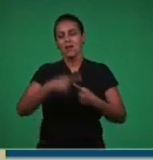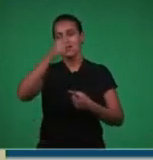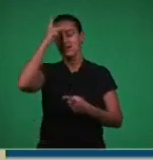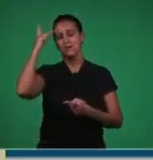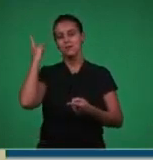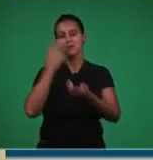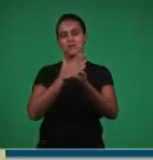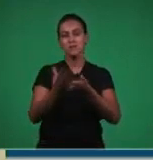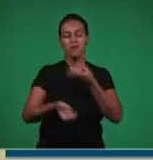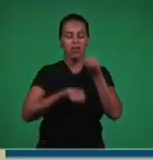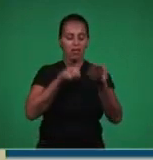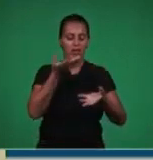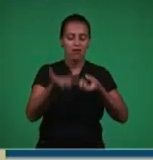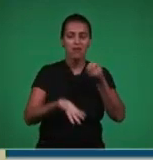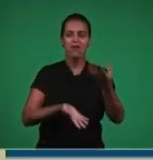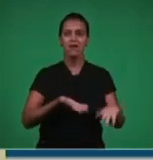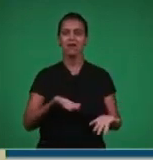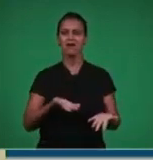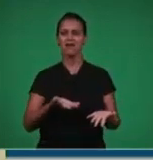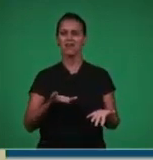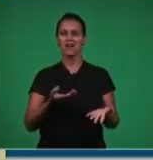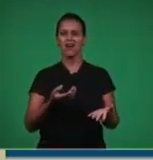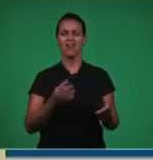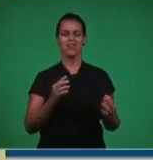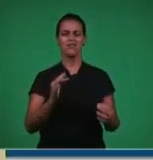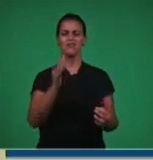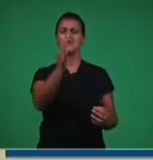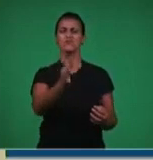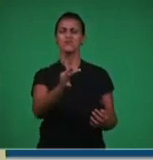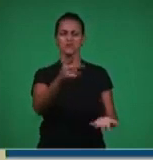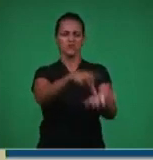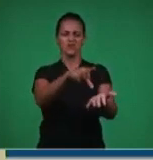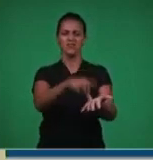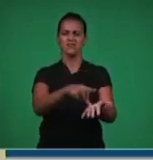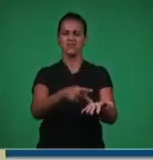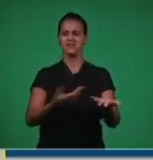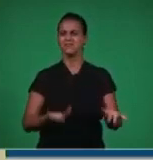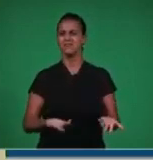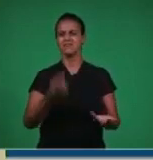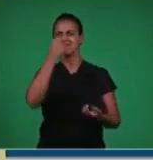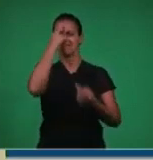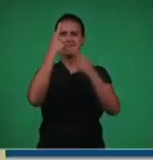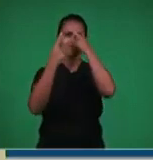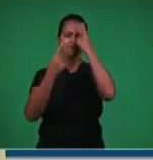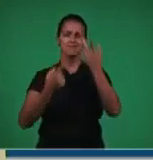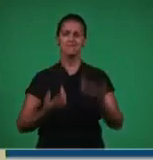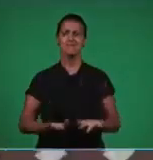da boca que se torna verdade. Quer ver um detalhe? O mundo já